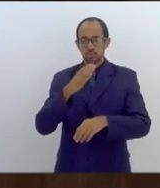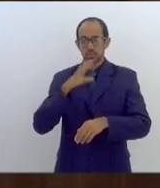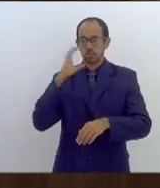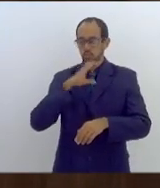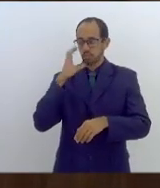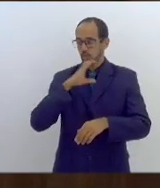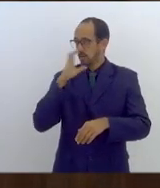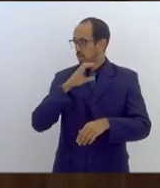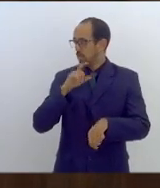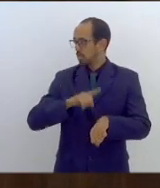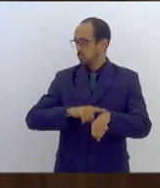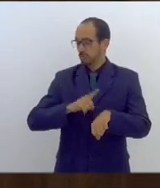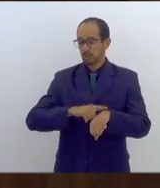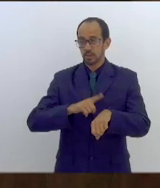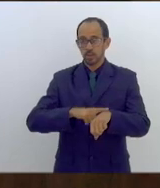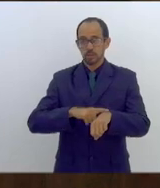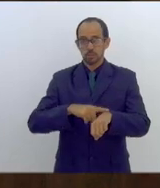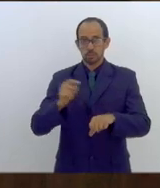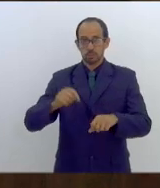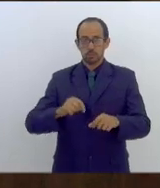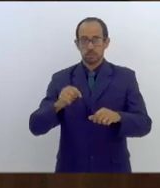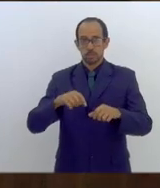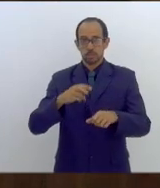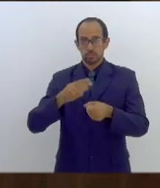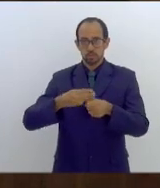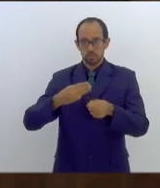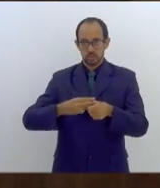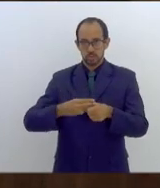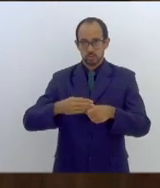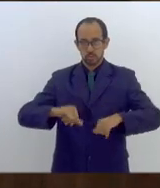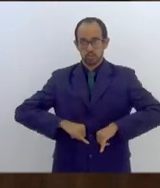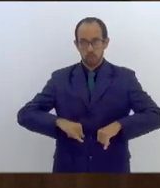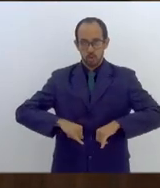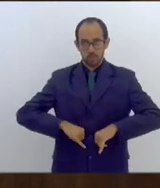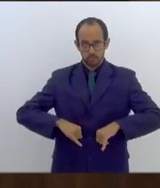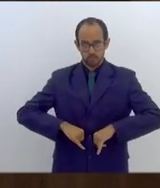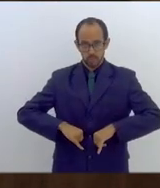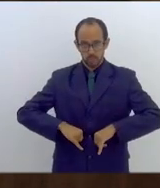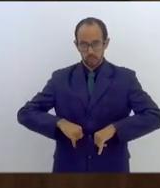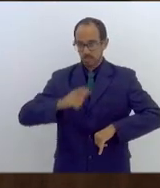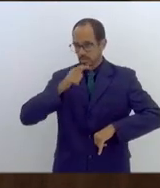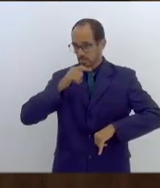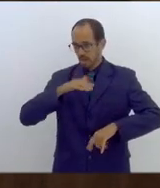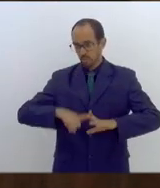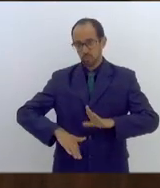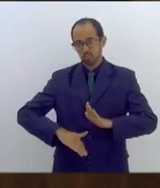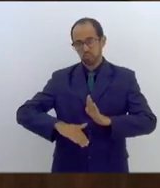curto espaço de tempo possível esses municípios que sofrem com essas enchentes, com essas tormentas e com essas